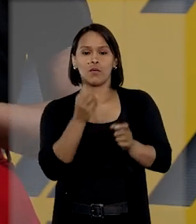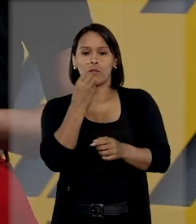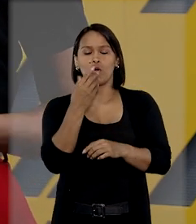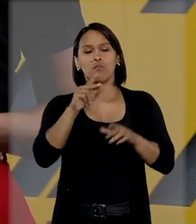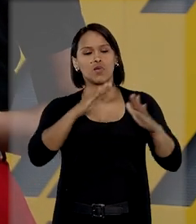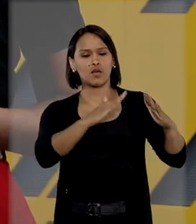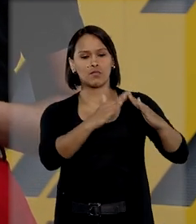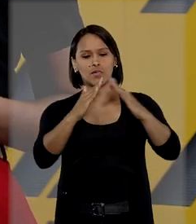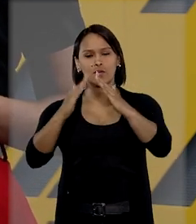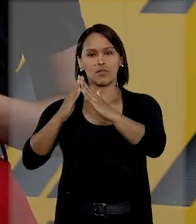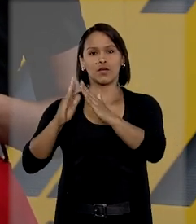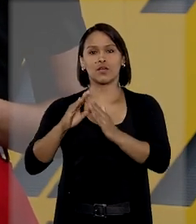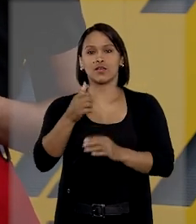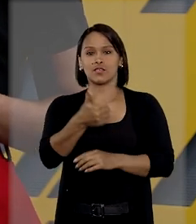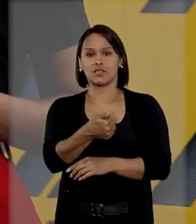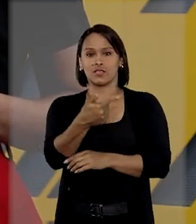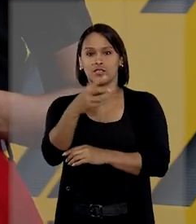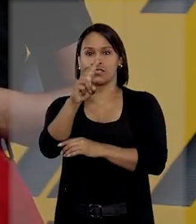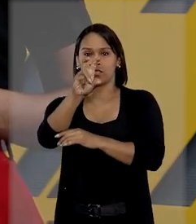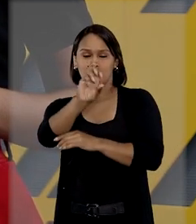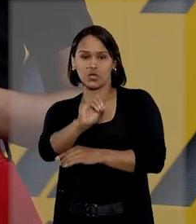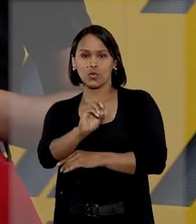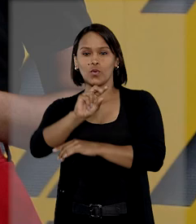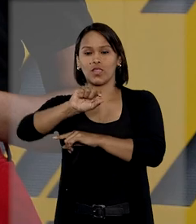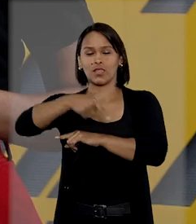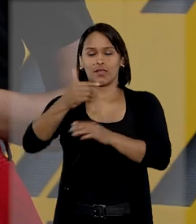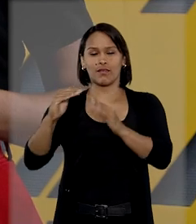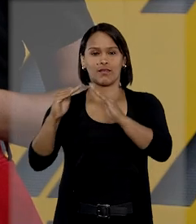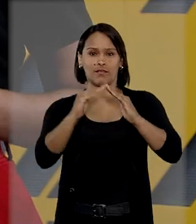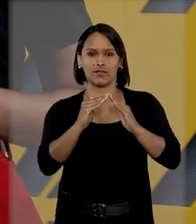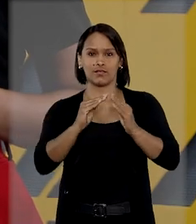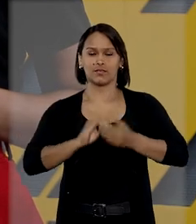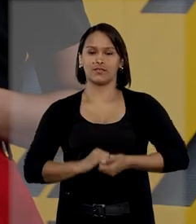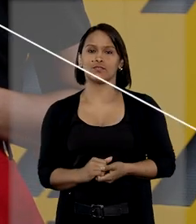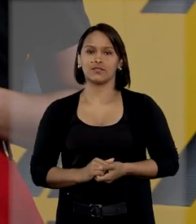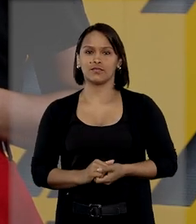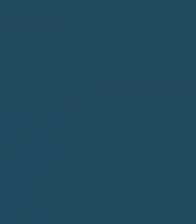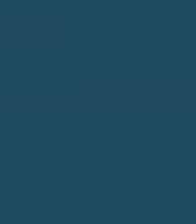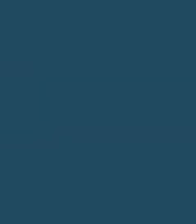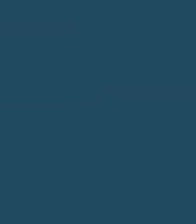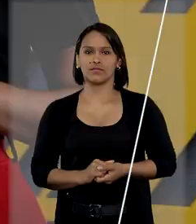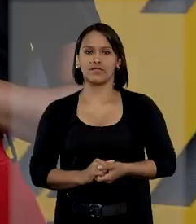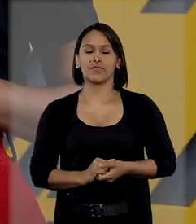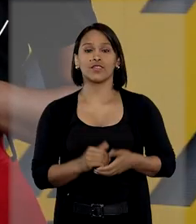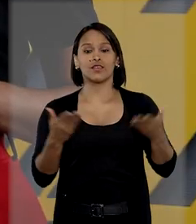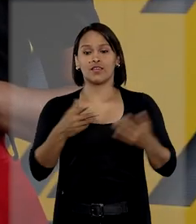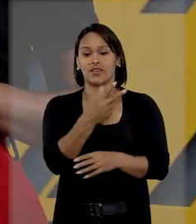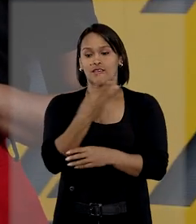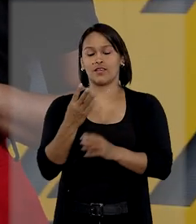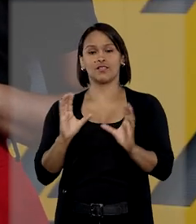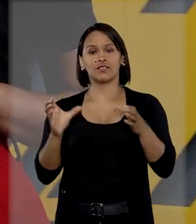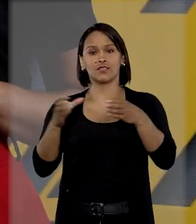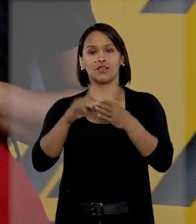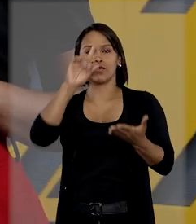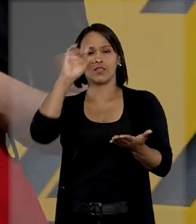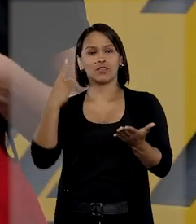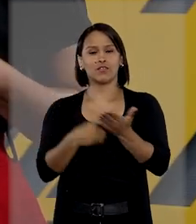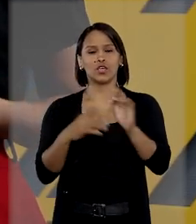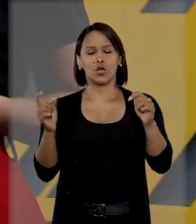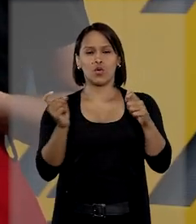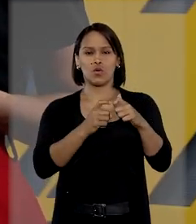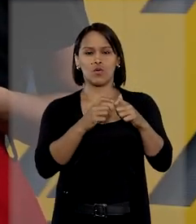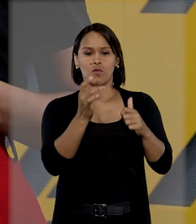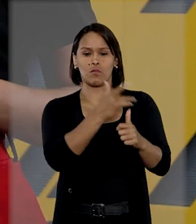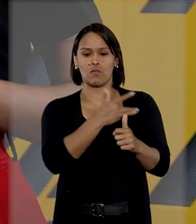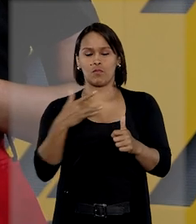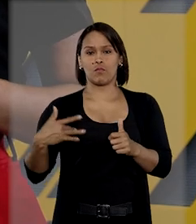energia suficiente para abastecer 750 mil lares. E a terceira turma definiu que